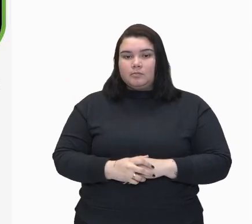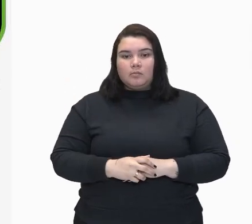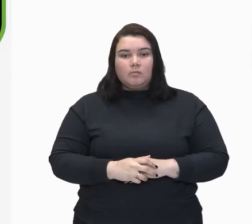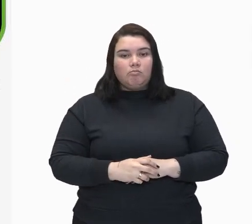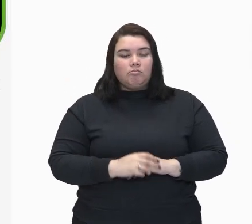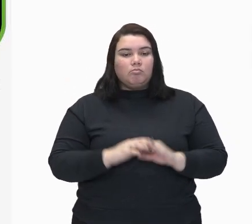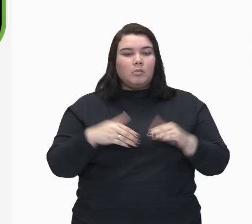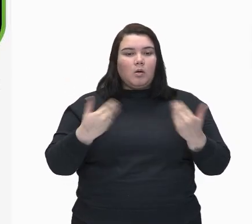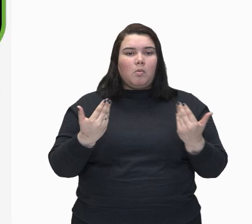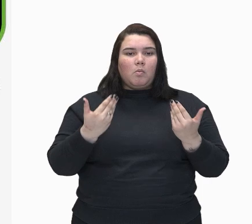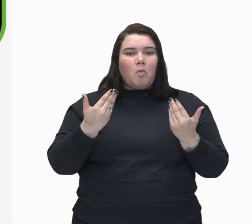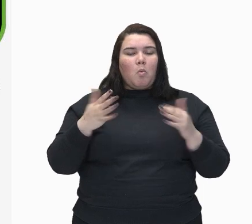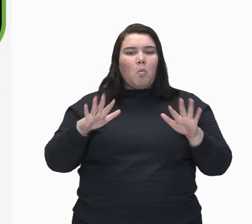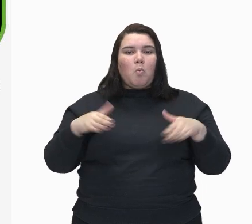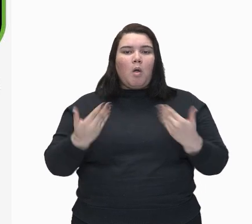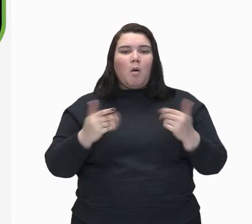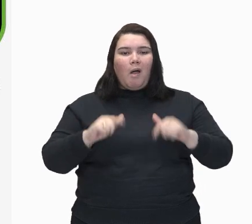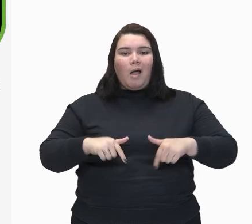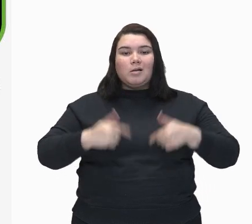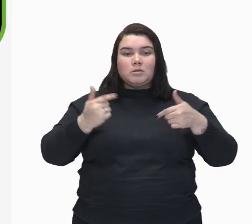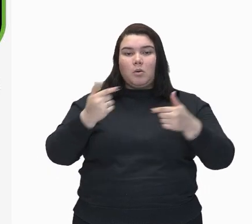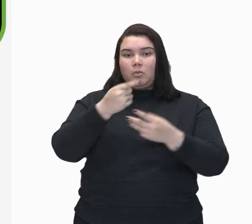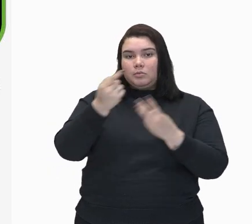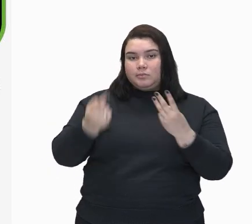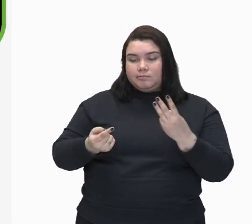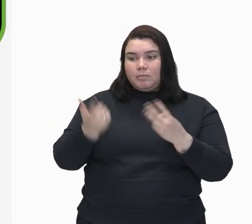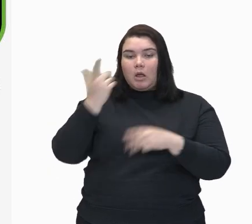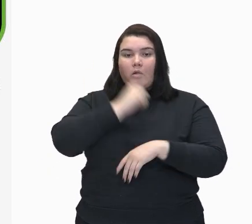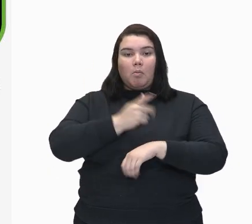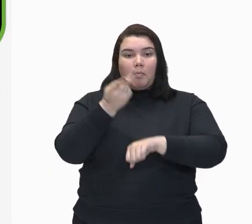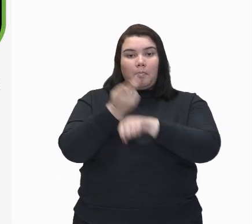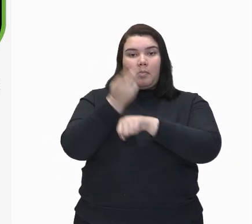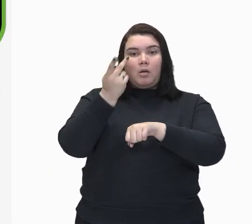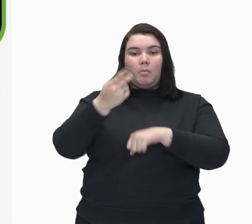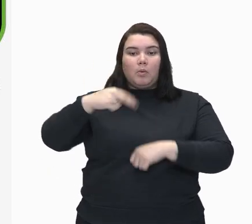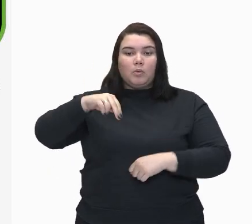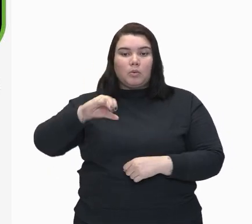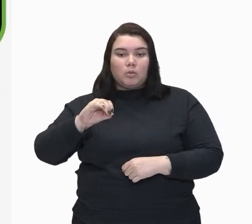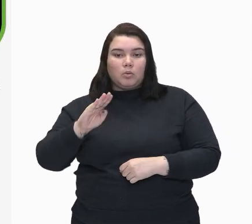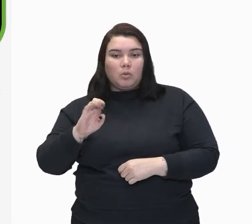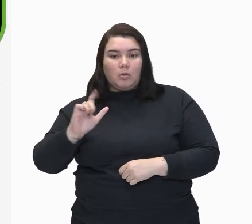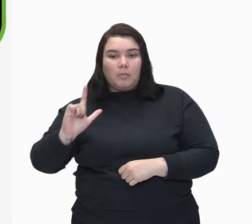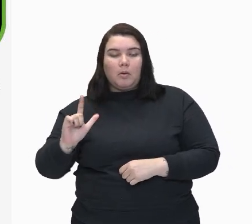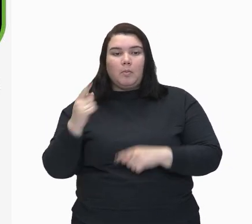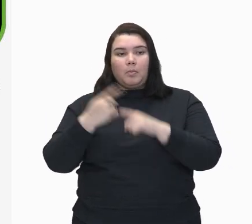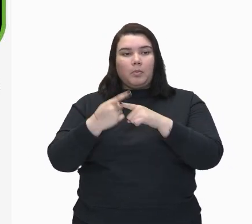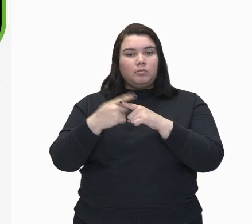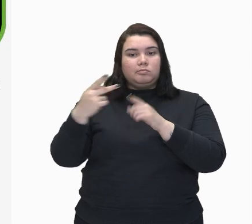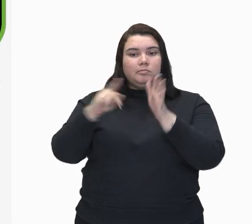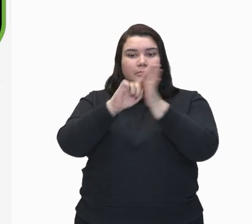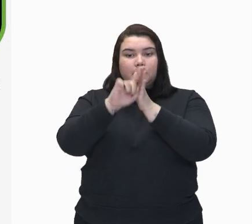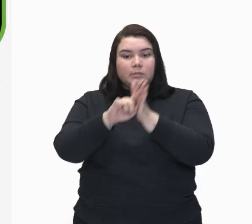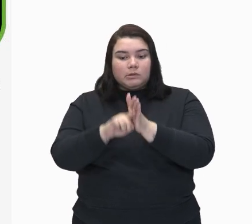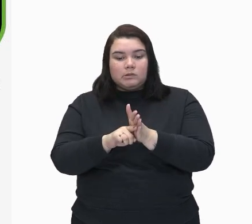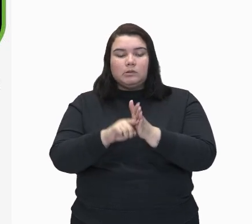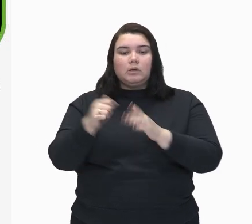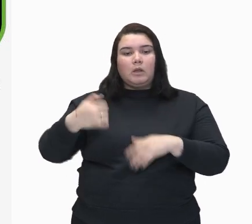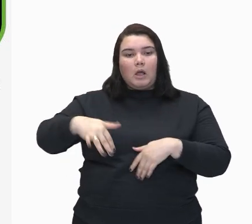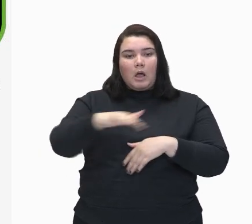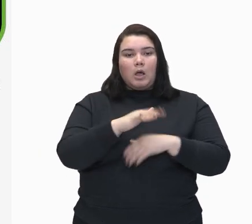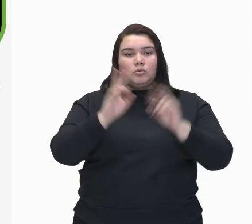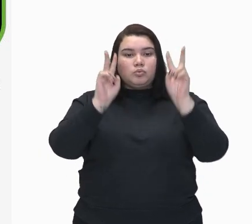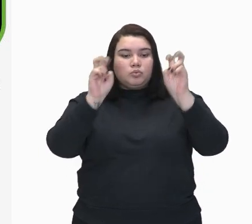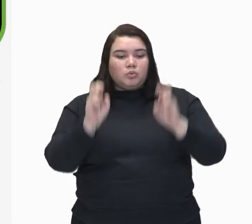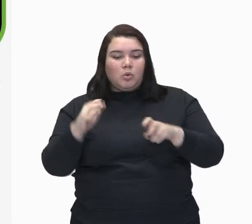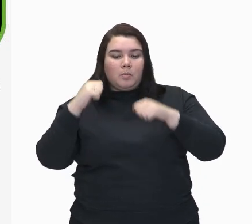fizeram? Eles ganharam o prêmio Nobel. Por quê? Por causa da sua pesquisa na atividade óptica, por conta